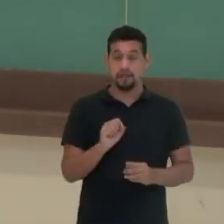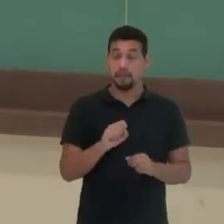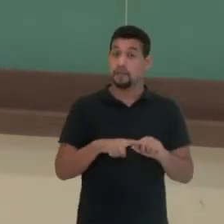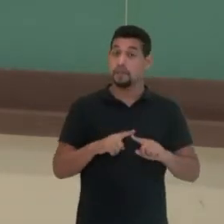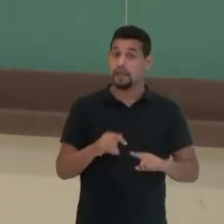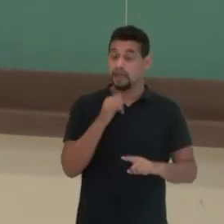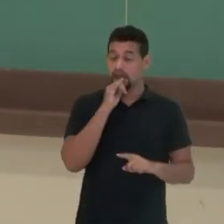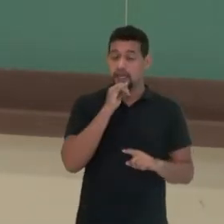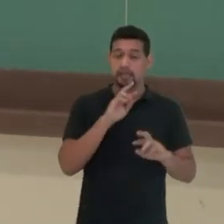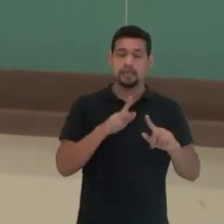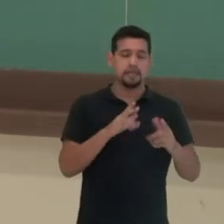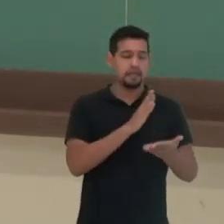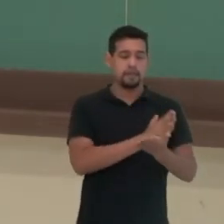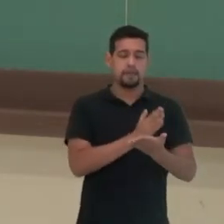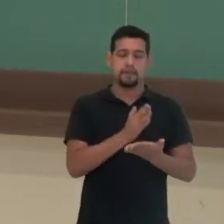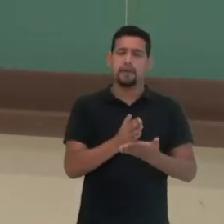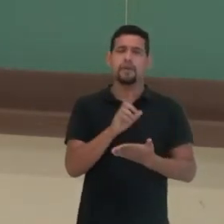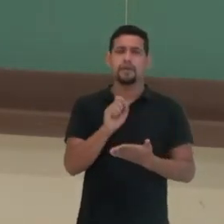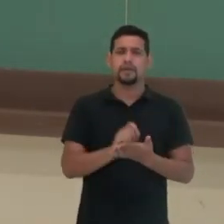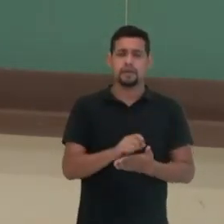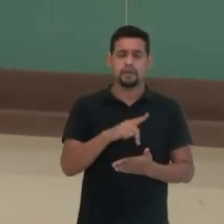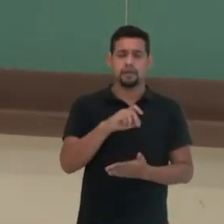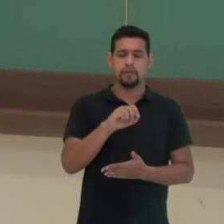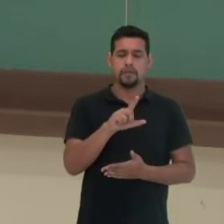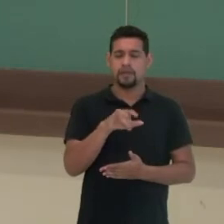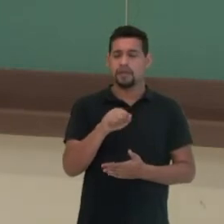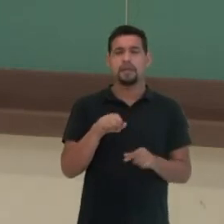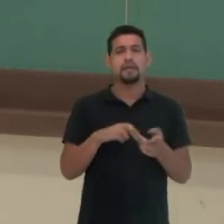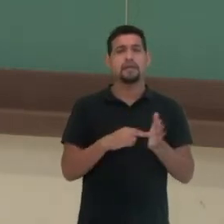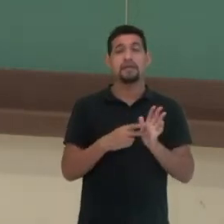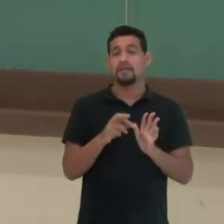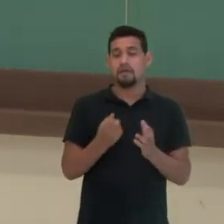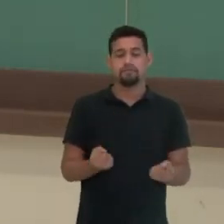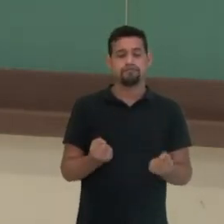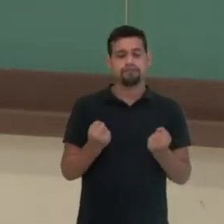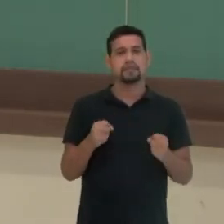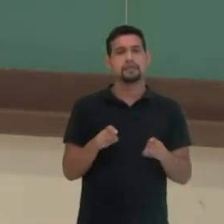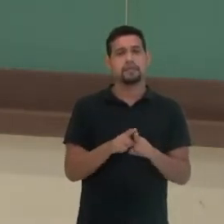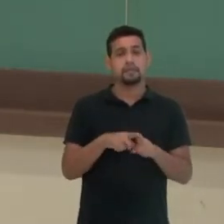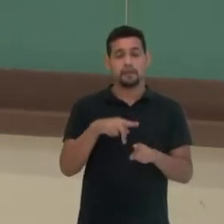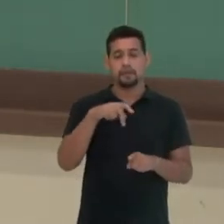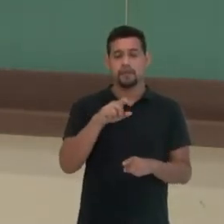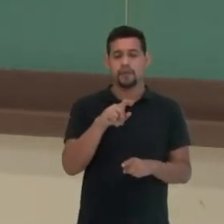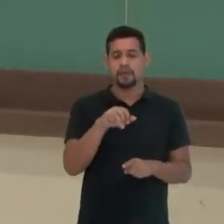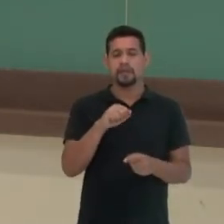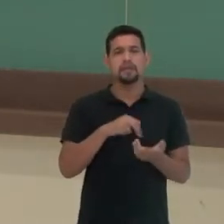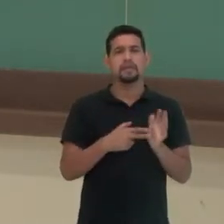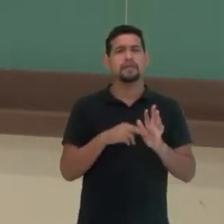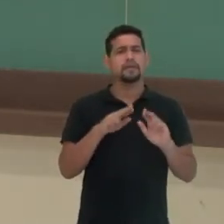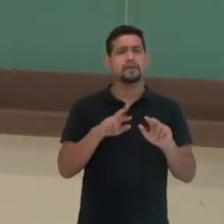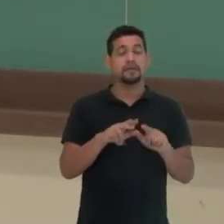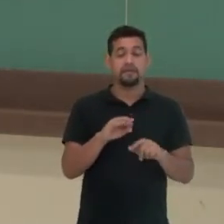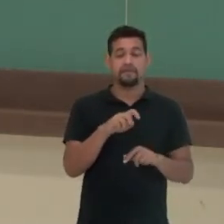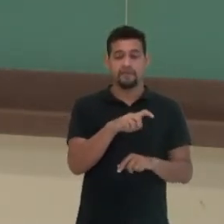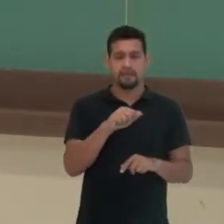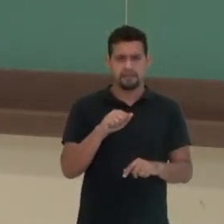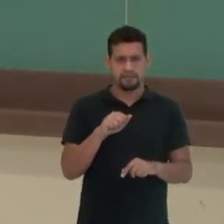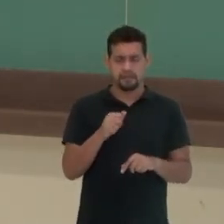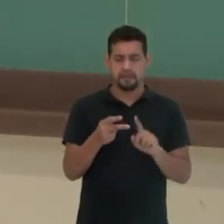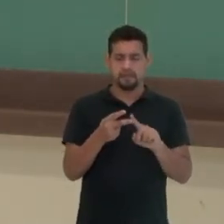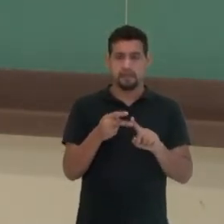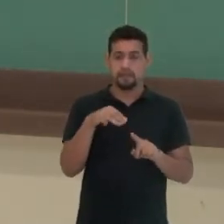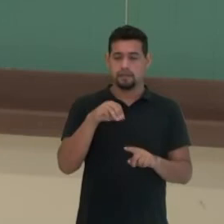elas são divididas, eu vou contar para vocês, as polias também são divididas, assim como as alavancas. A polia é dividida em fixas